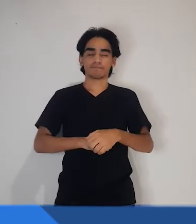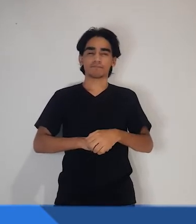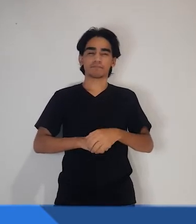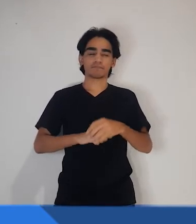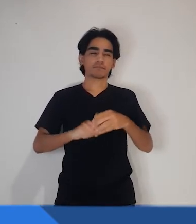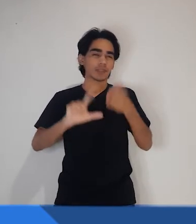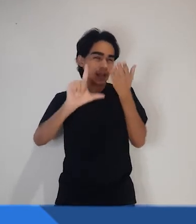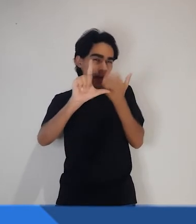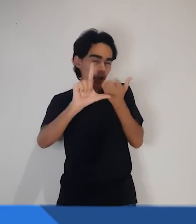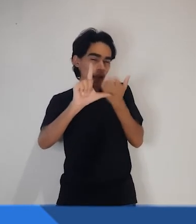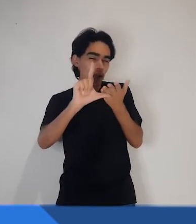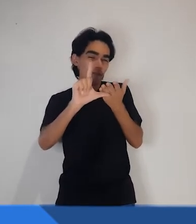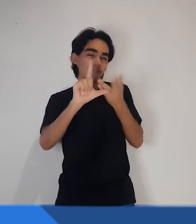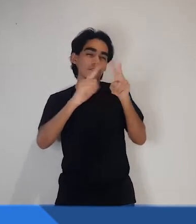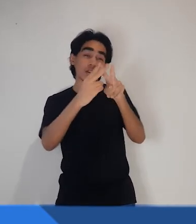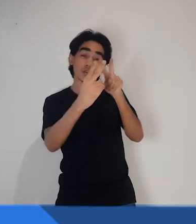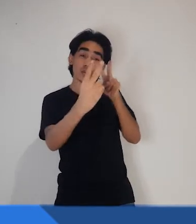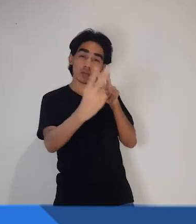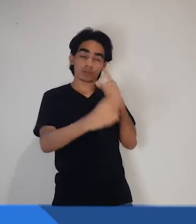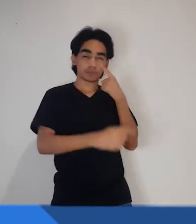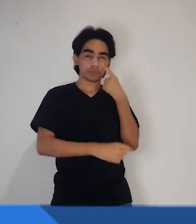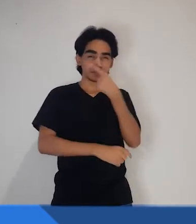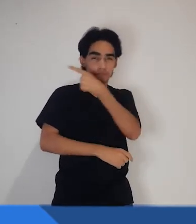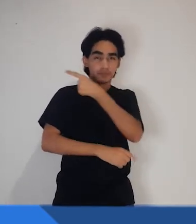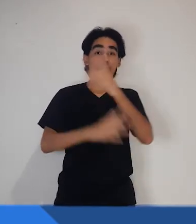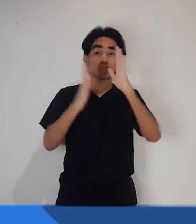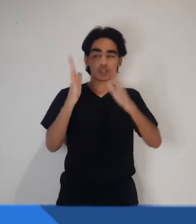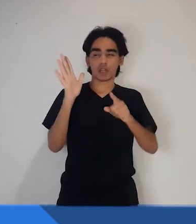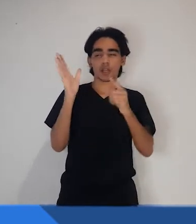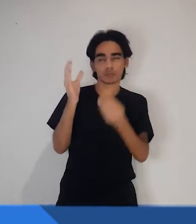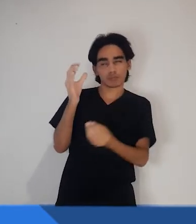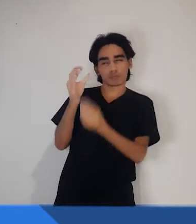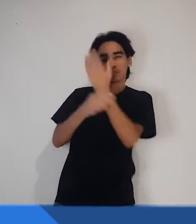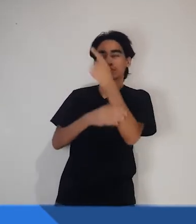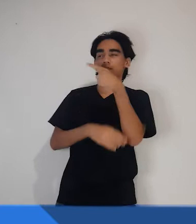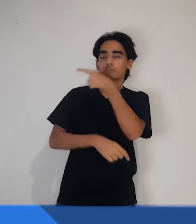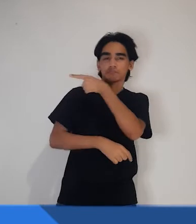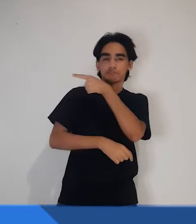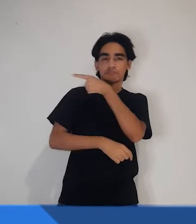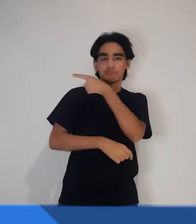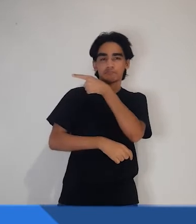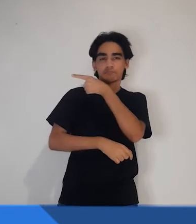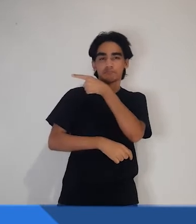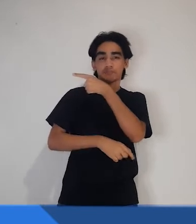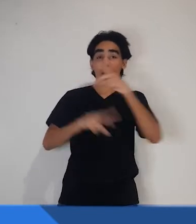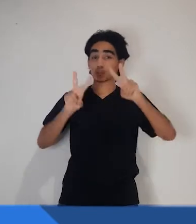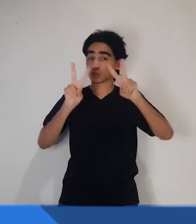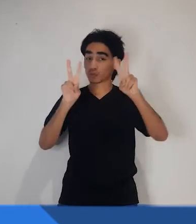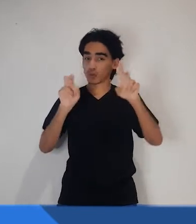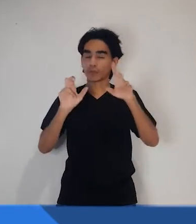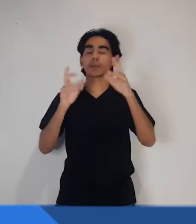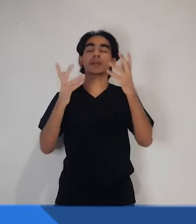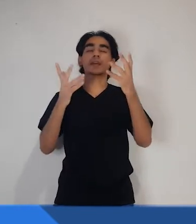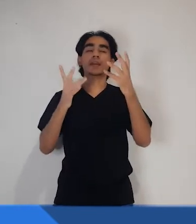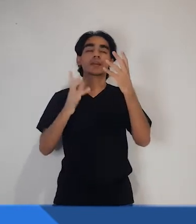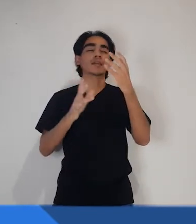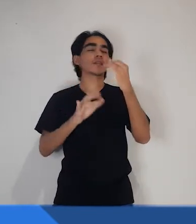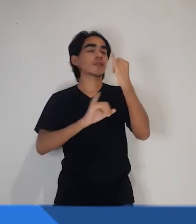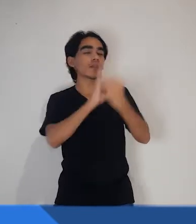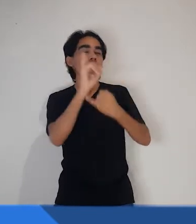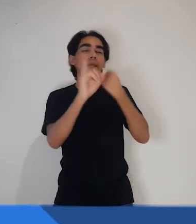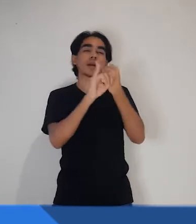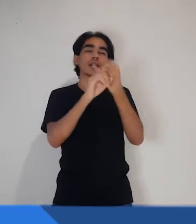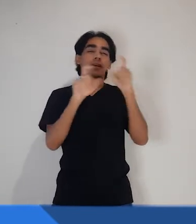de testes. O nosso questionário ele já está criado. Olha só, questionário sobre informática básica. Um